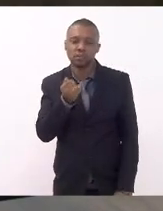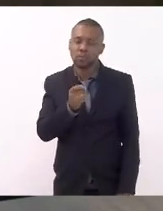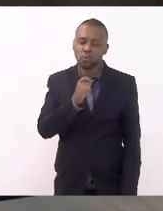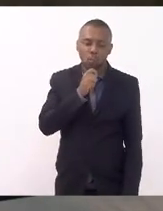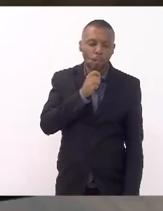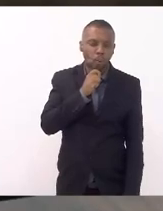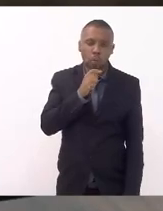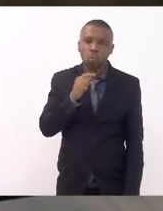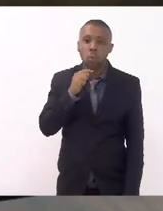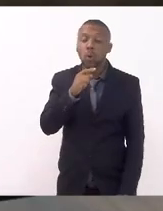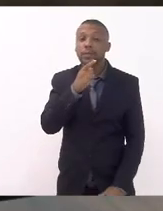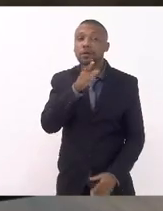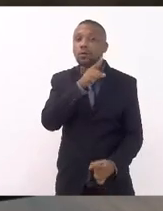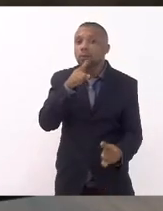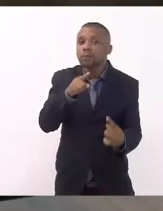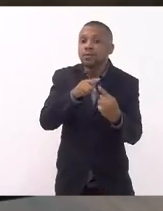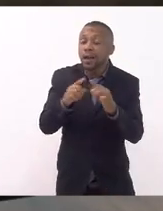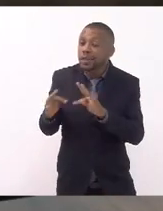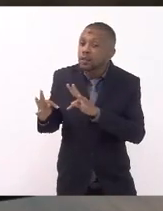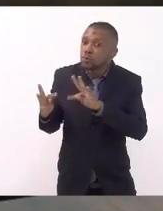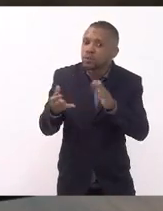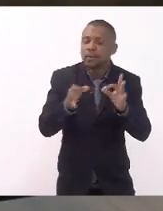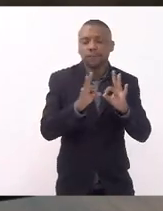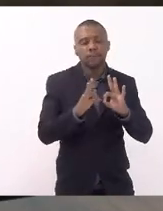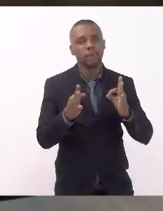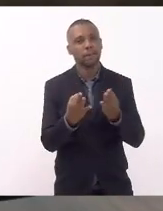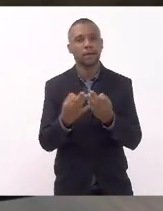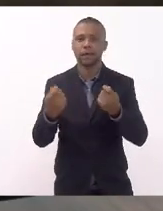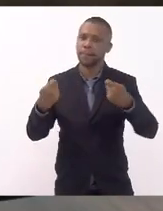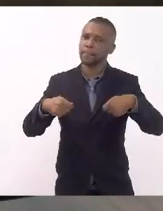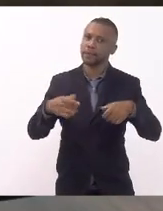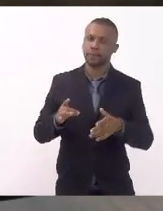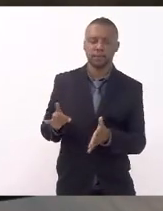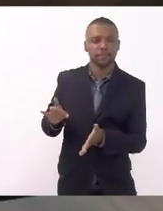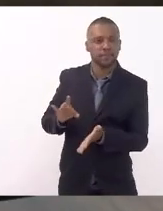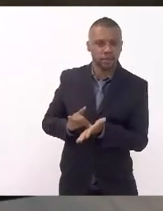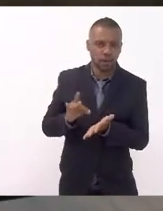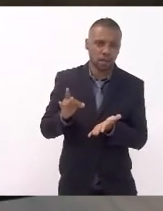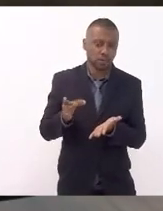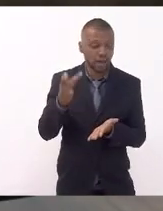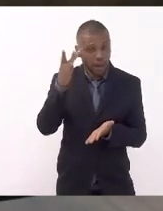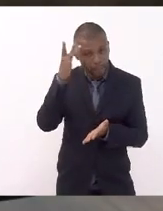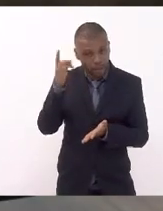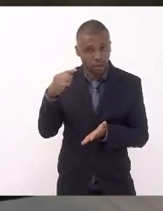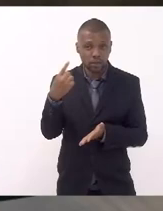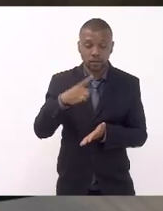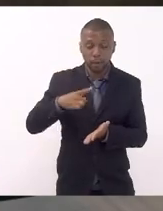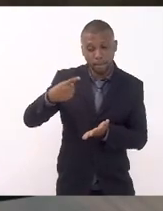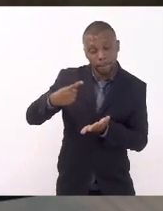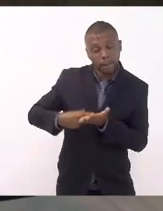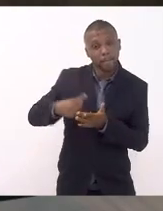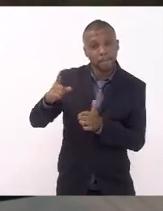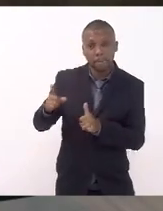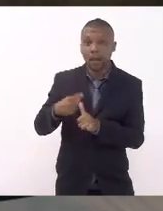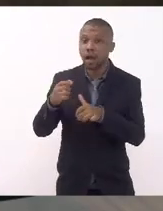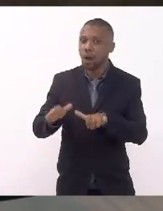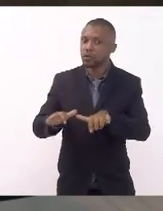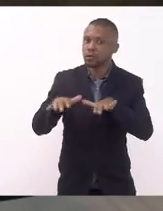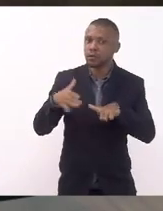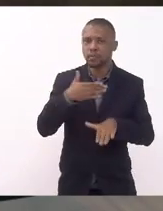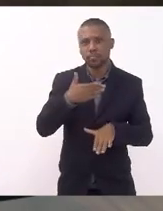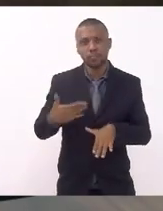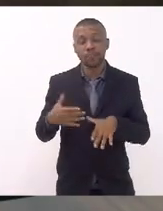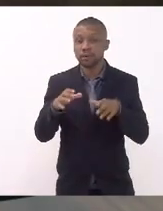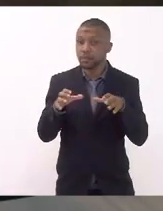chegou a todas as famílias que realmente precisam. Inclusive, amanhã teremos a primeira audiência pública da